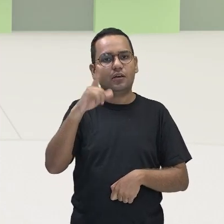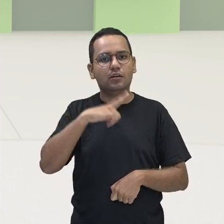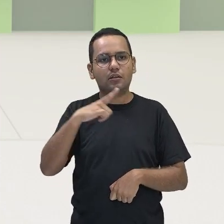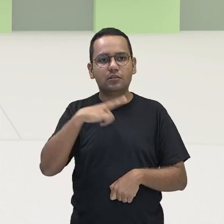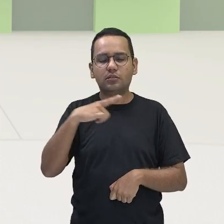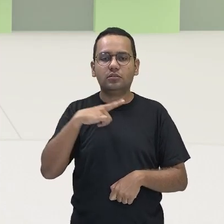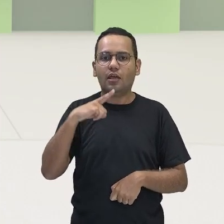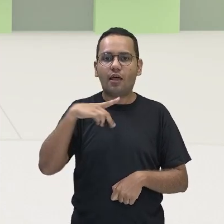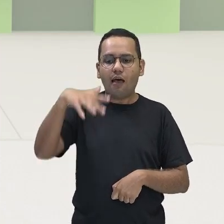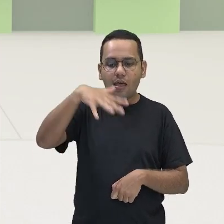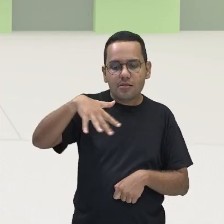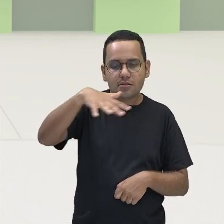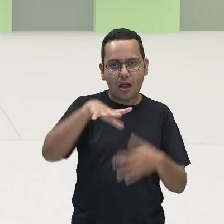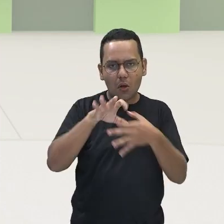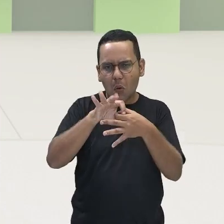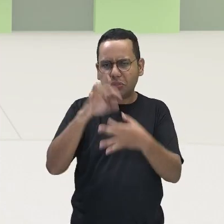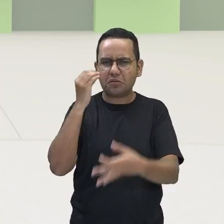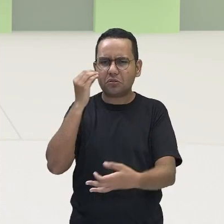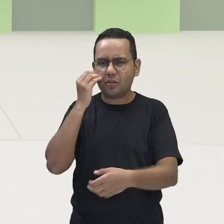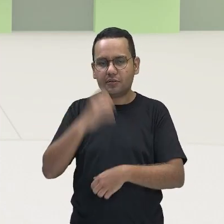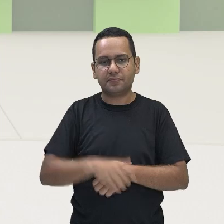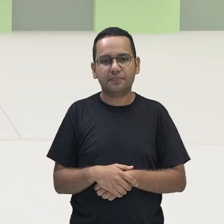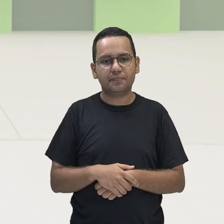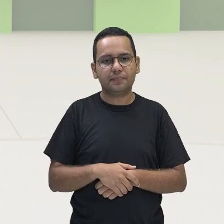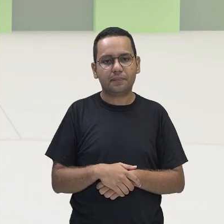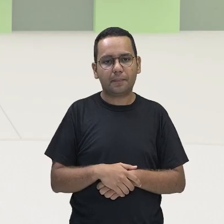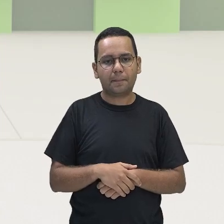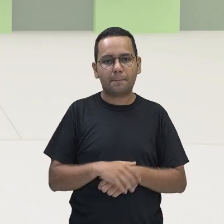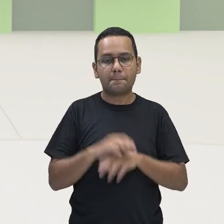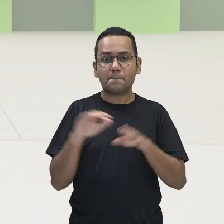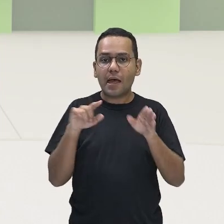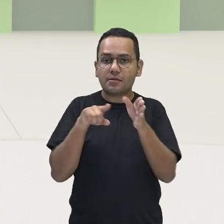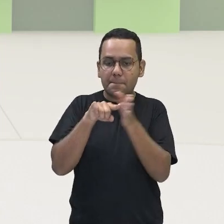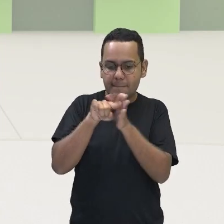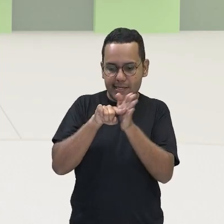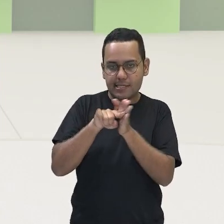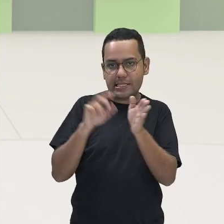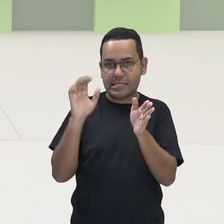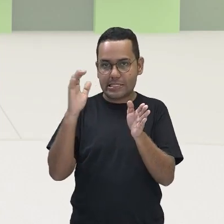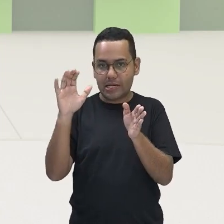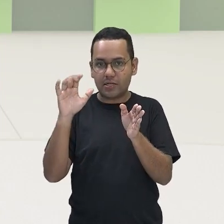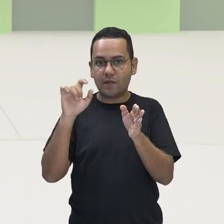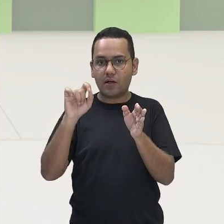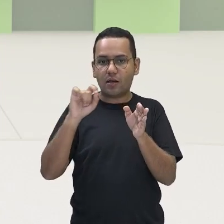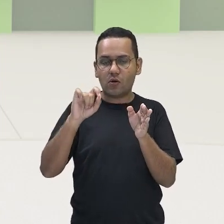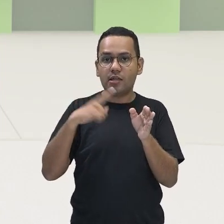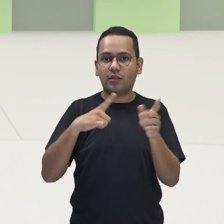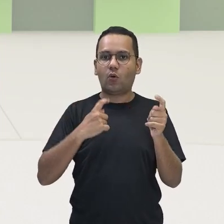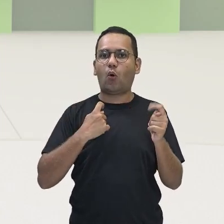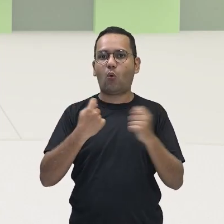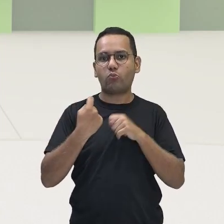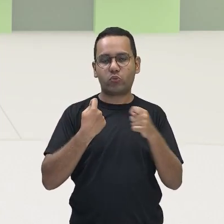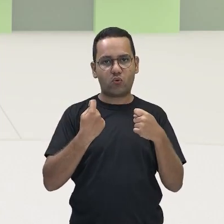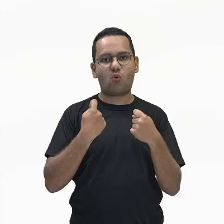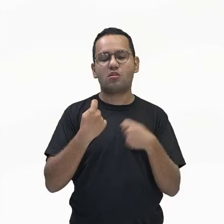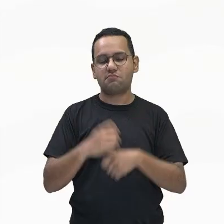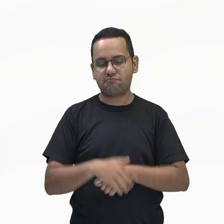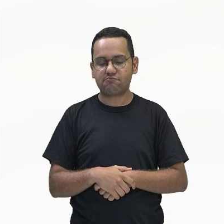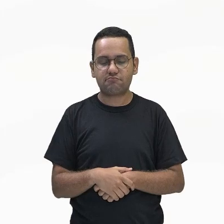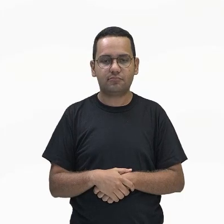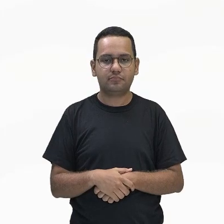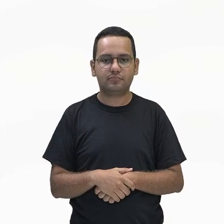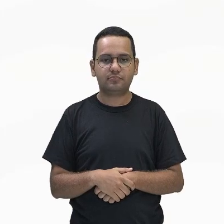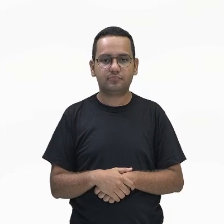dia. Mas, em pesquisa científica, isso acontece de modo mais controlado, tá? E é o que nós vamos